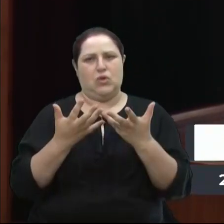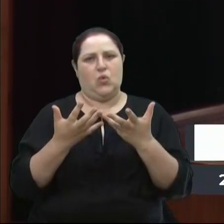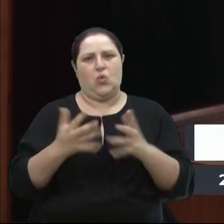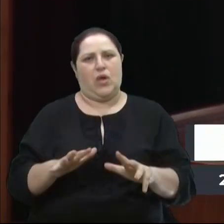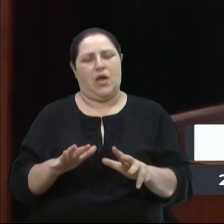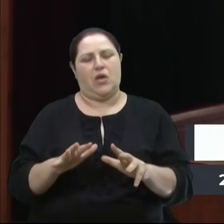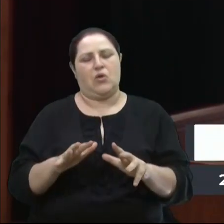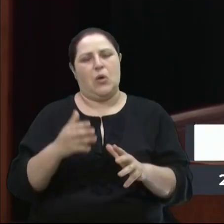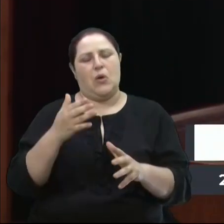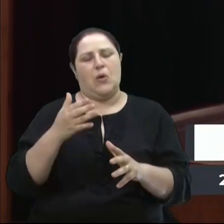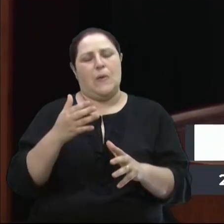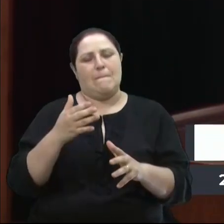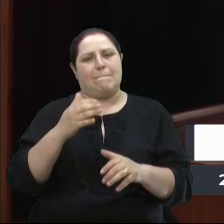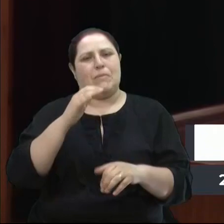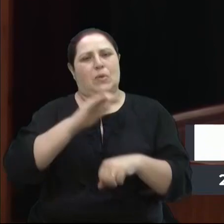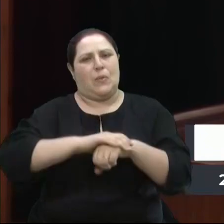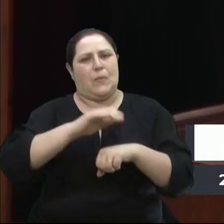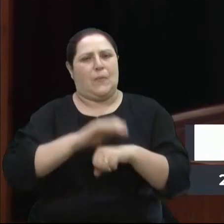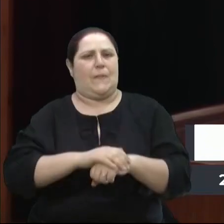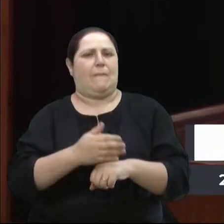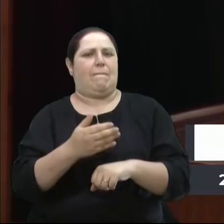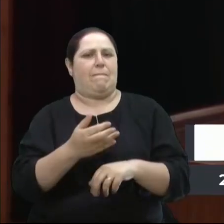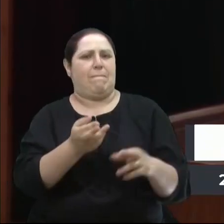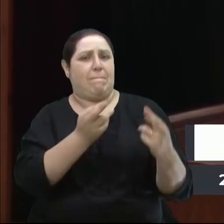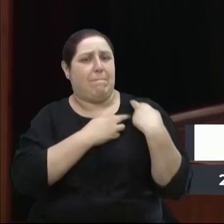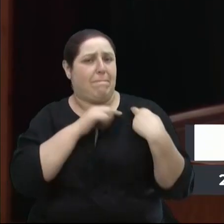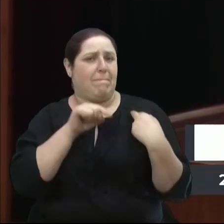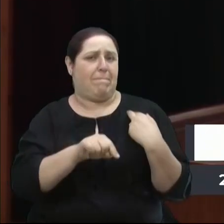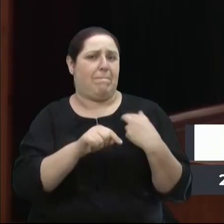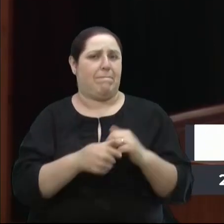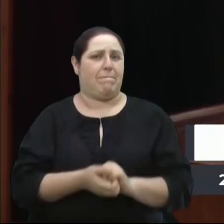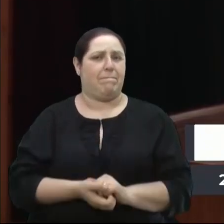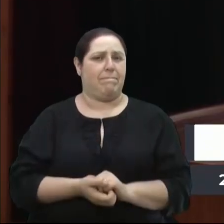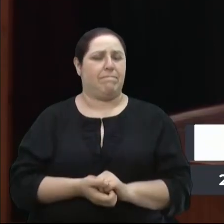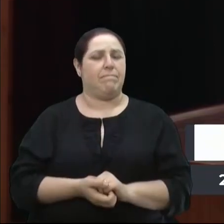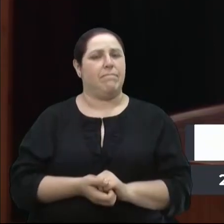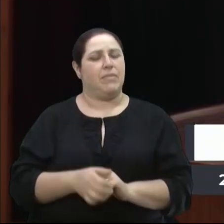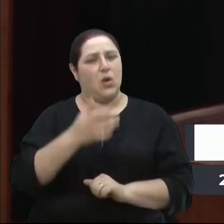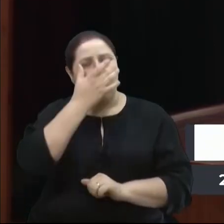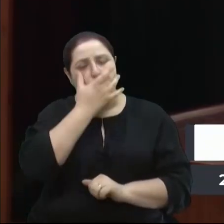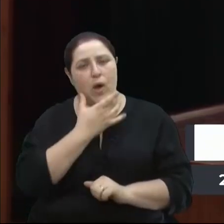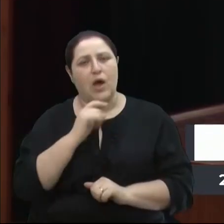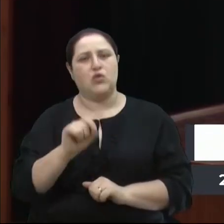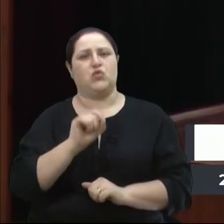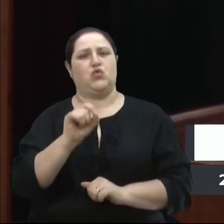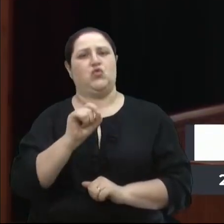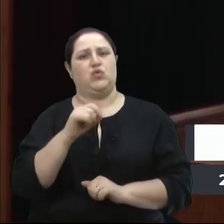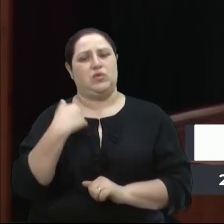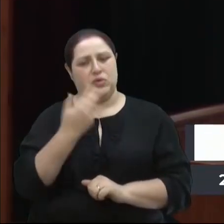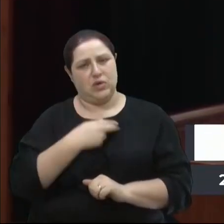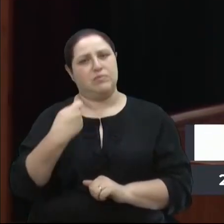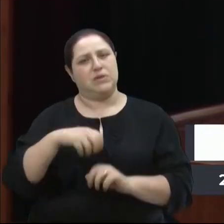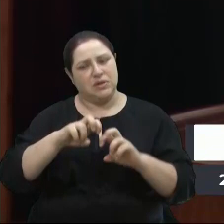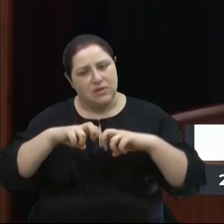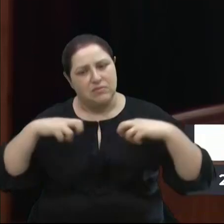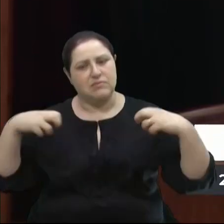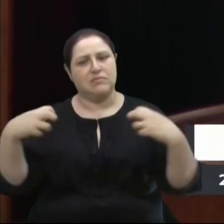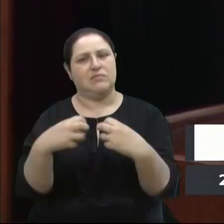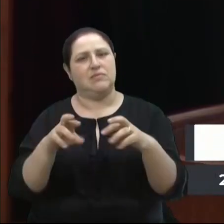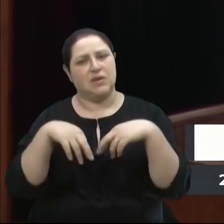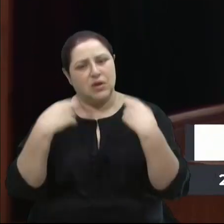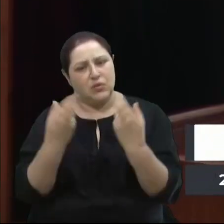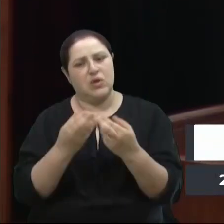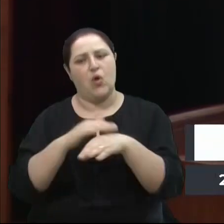perda, essa responsabilidade. Então eu acho que nós temos que sentar, nós temos que conversar, encontrar